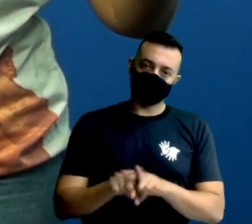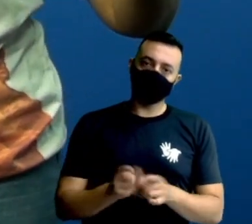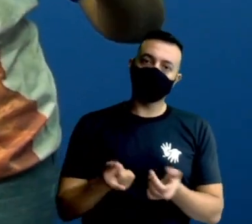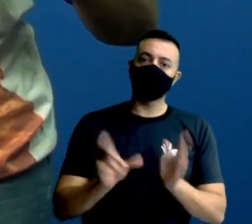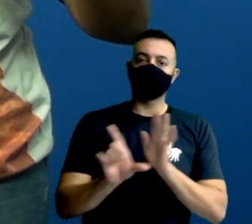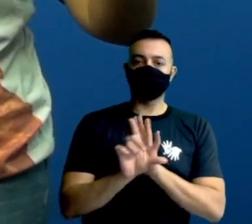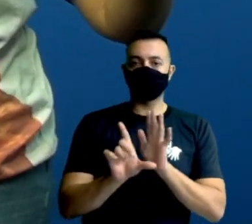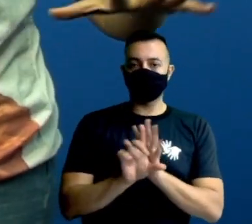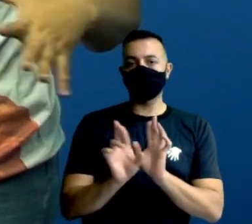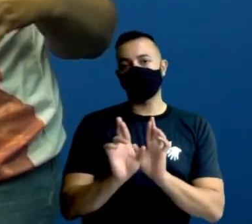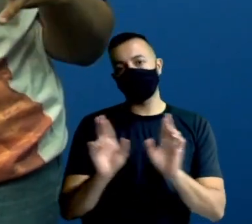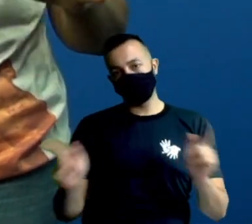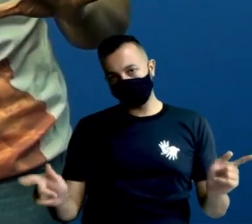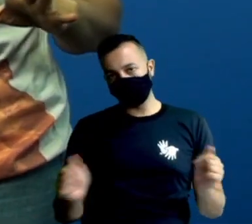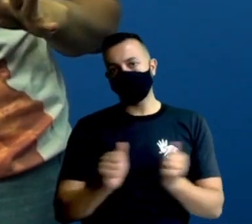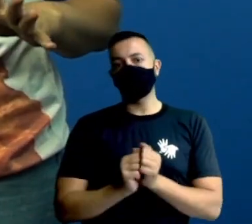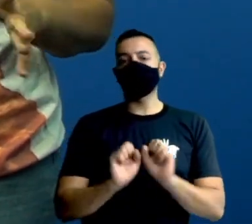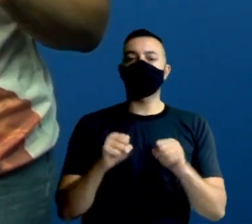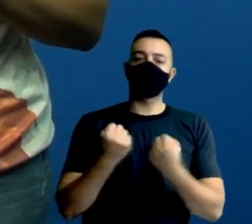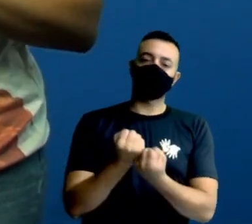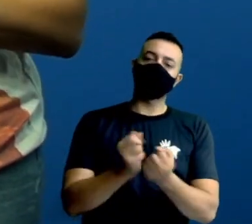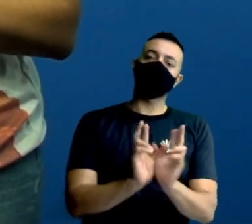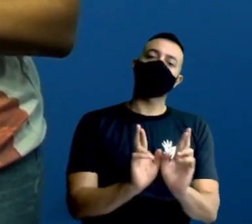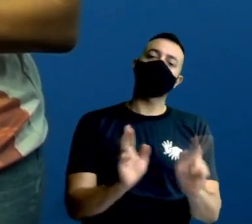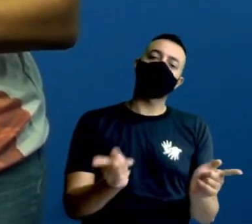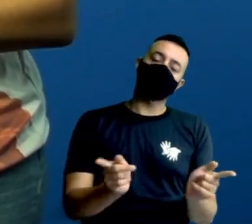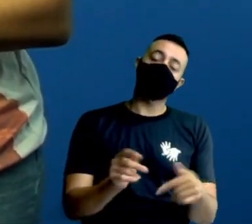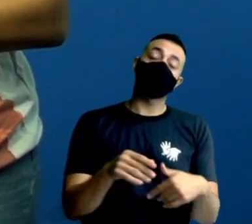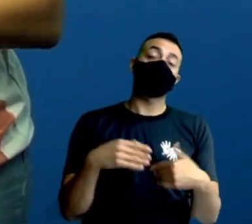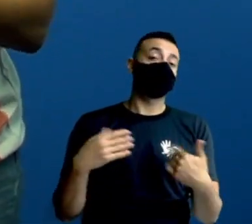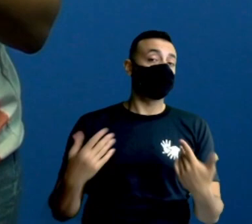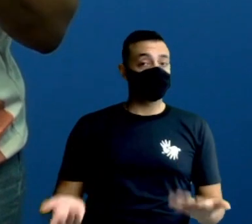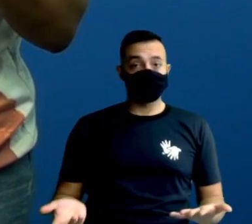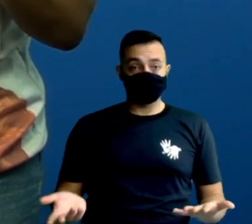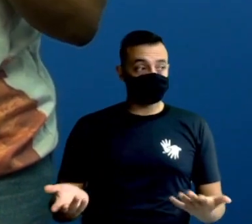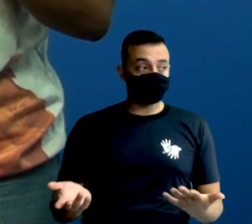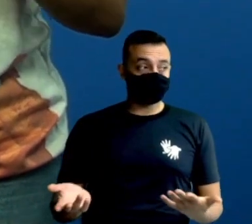formas de gerir a sua sociedade diferente. E não era